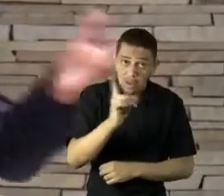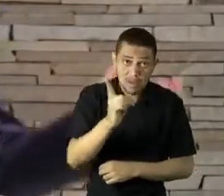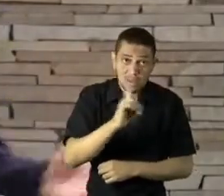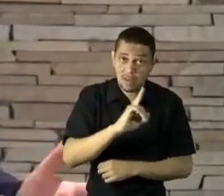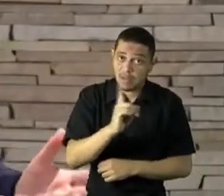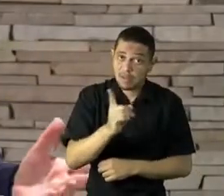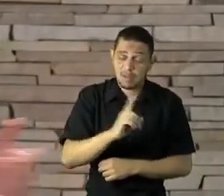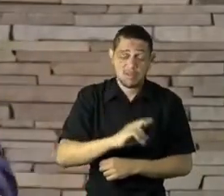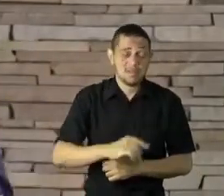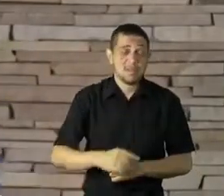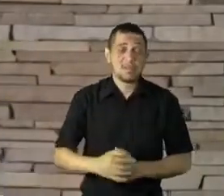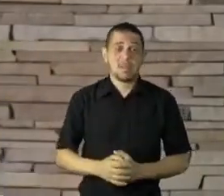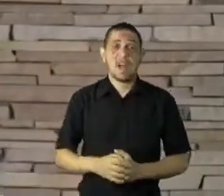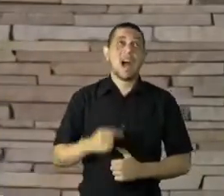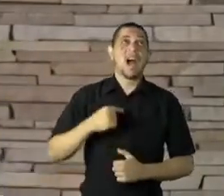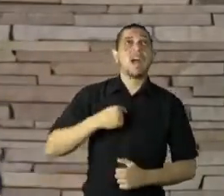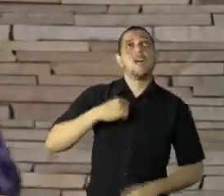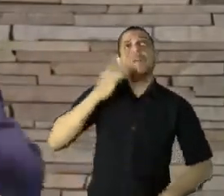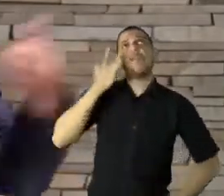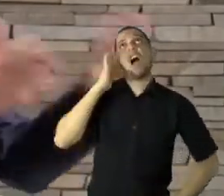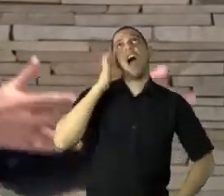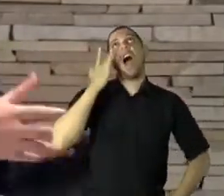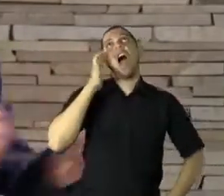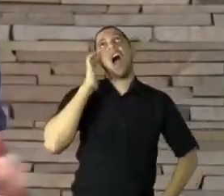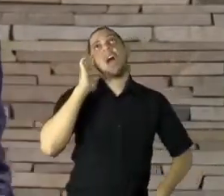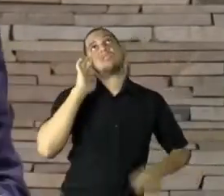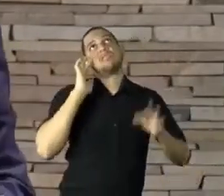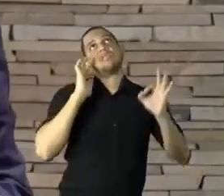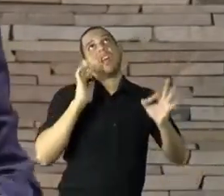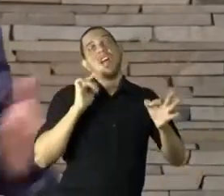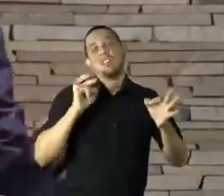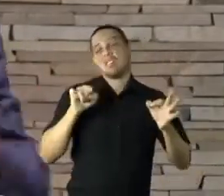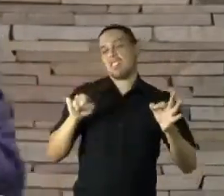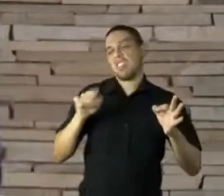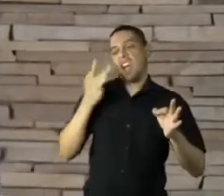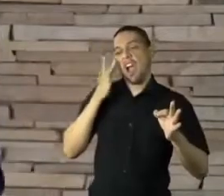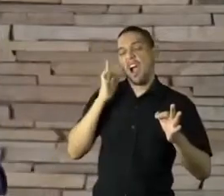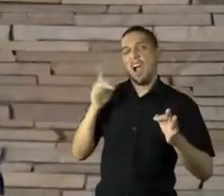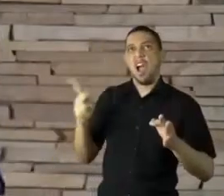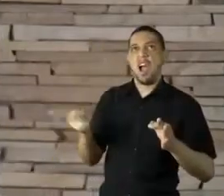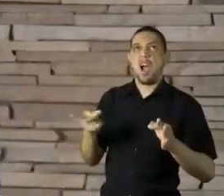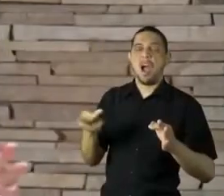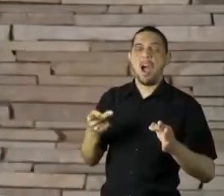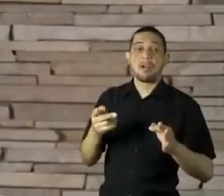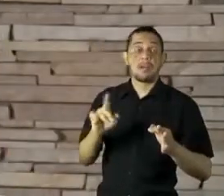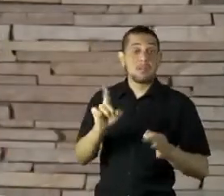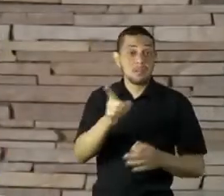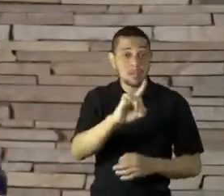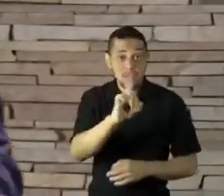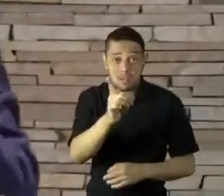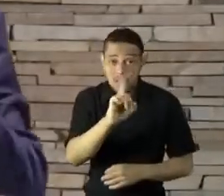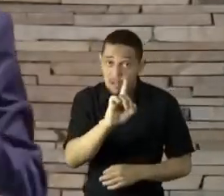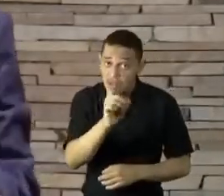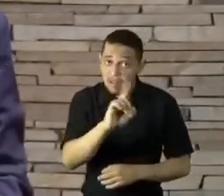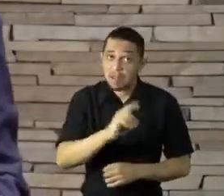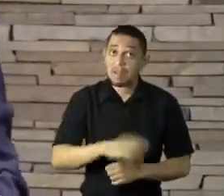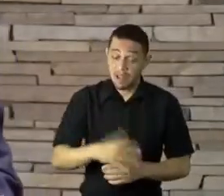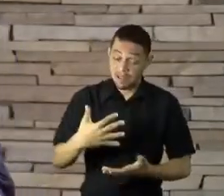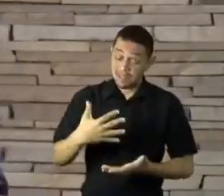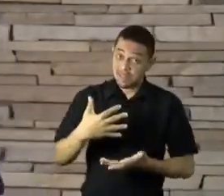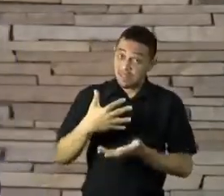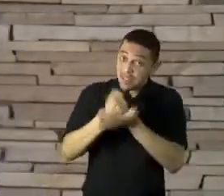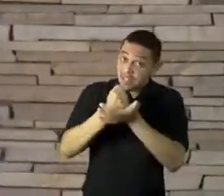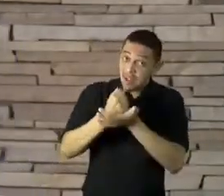da minha opinião do que eu acho que é certo do que eu acho isso porque eu acho aquilo não existe a